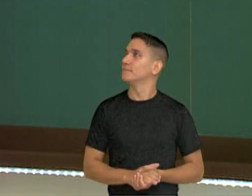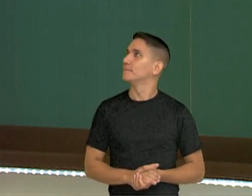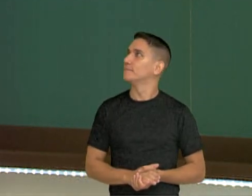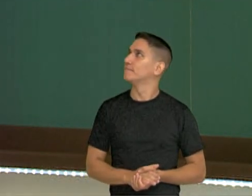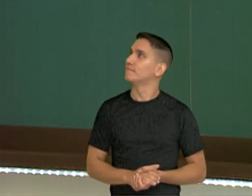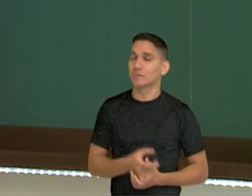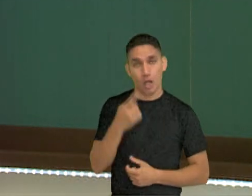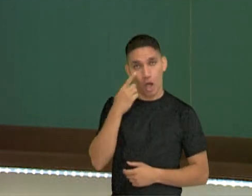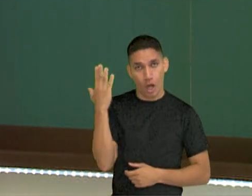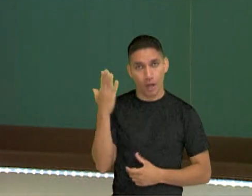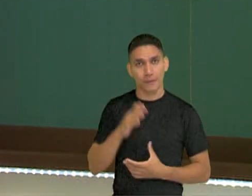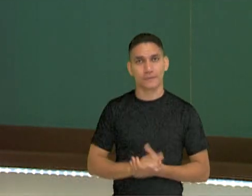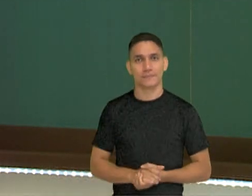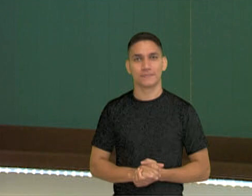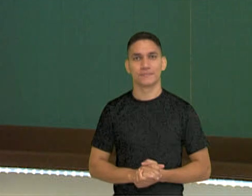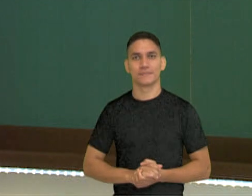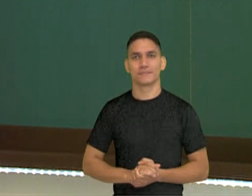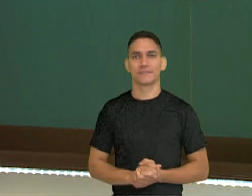Olha,